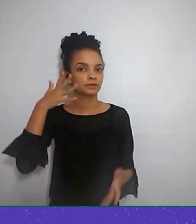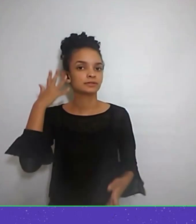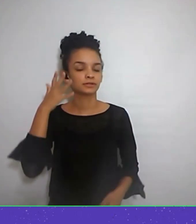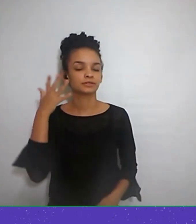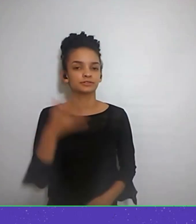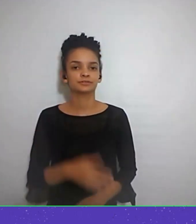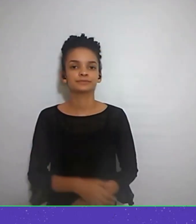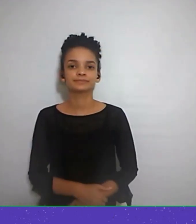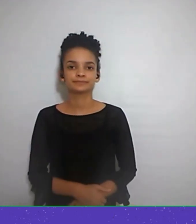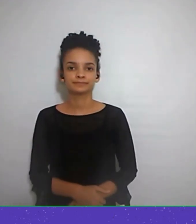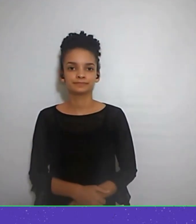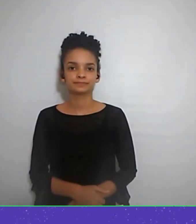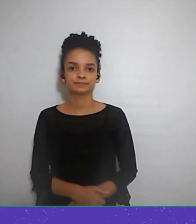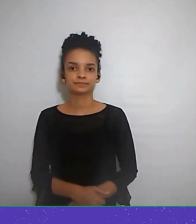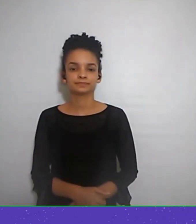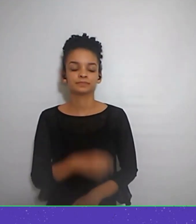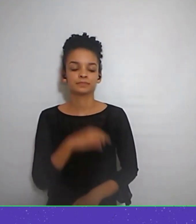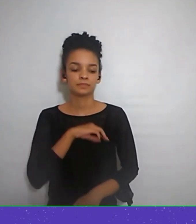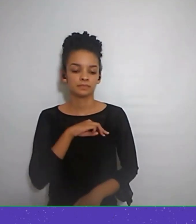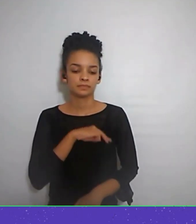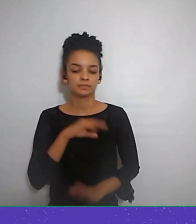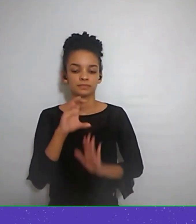Mateus 11, versículo 28.